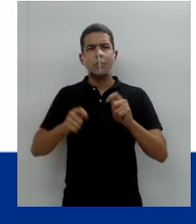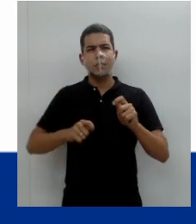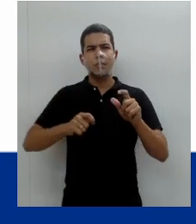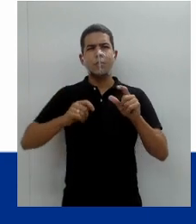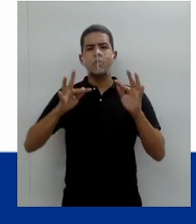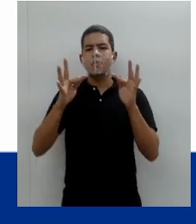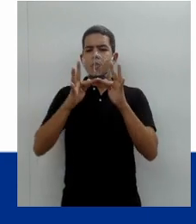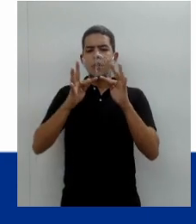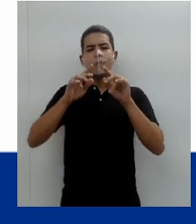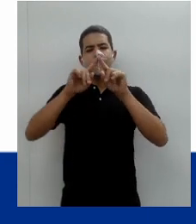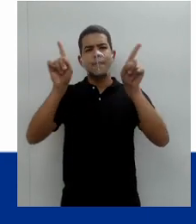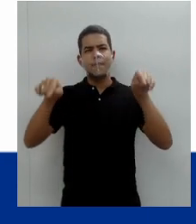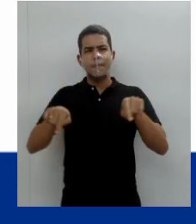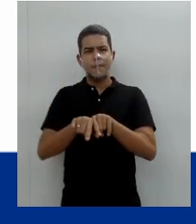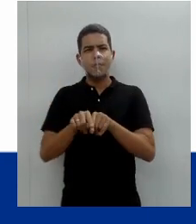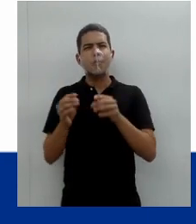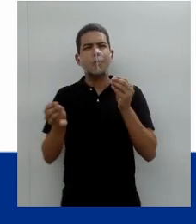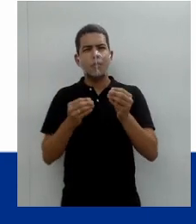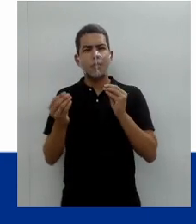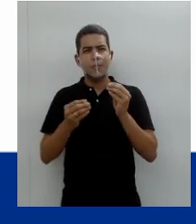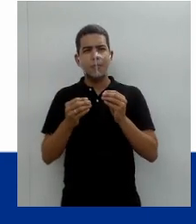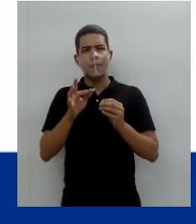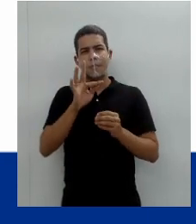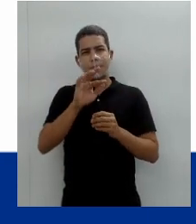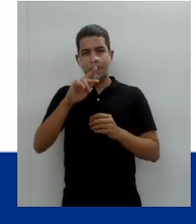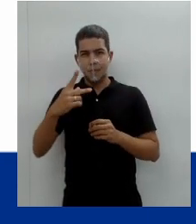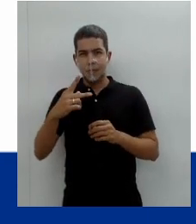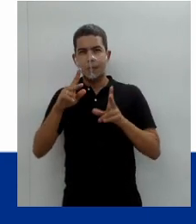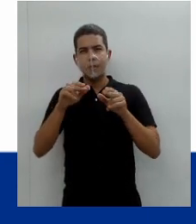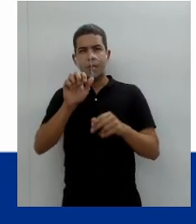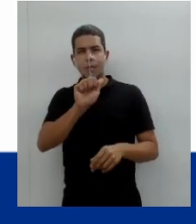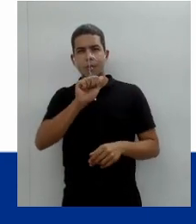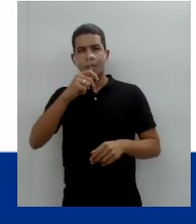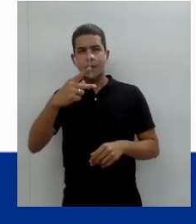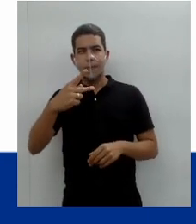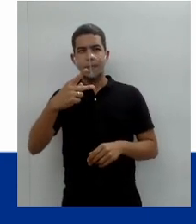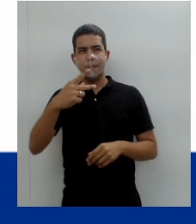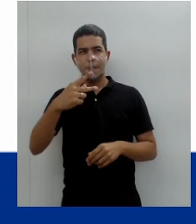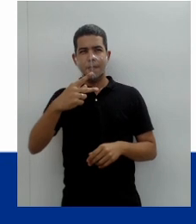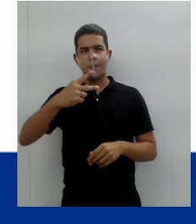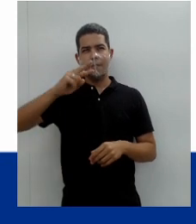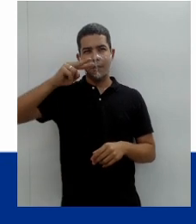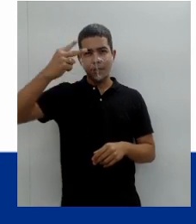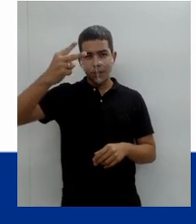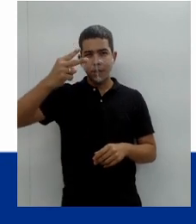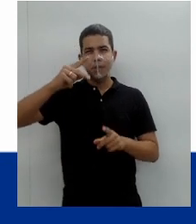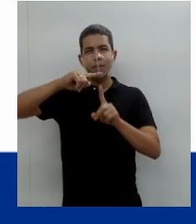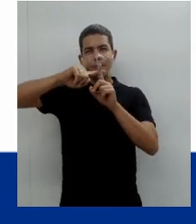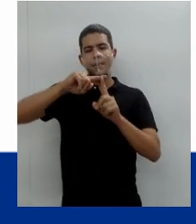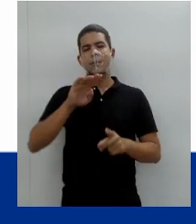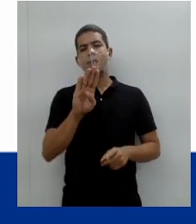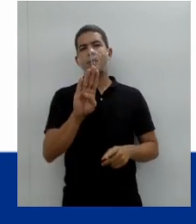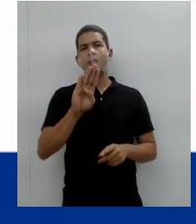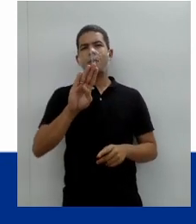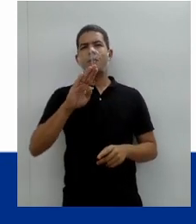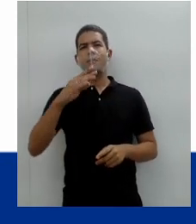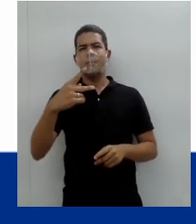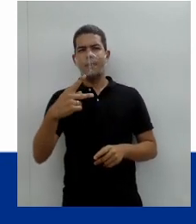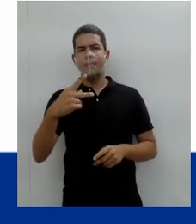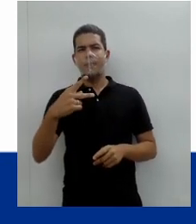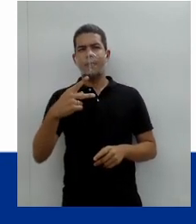uma função quadrática do tipo FP igual a P ao quadrado,